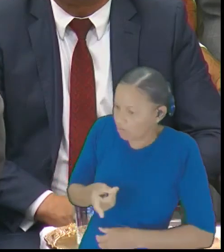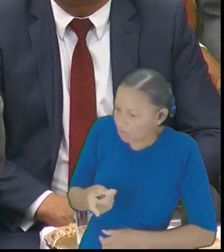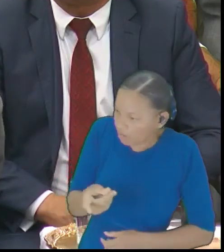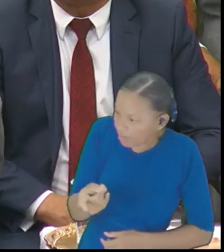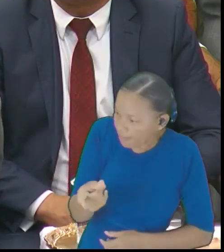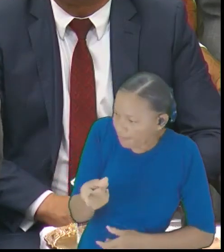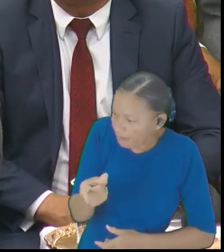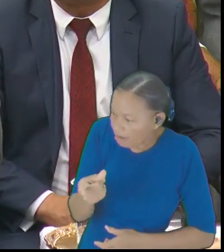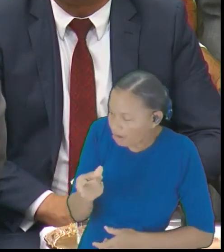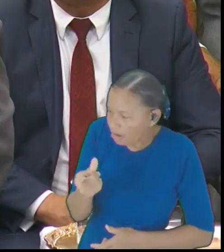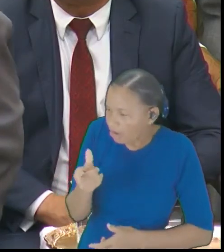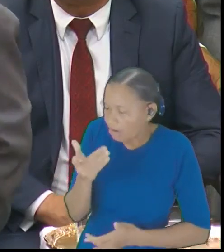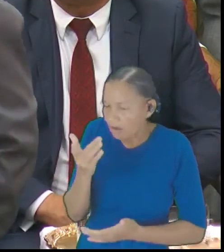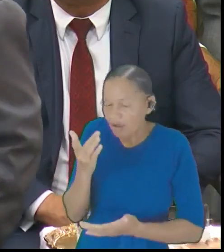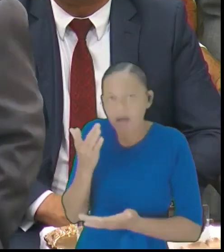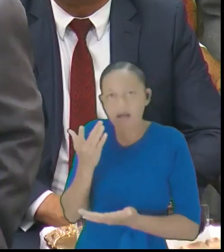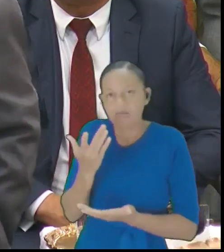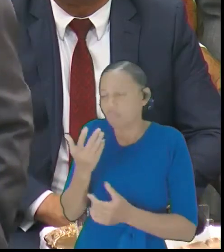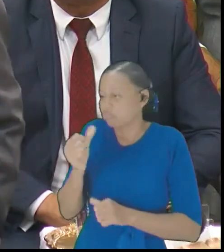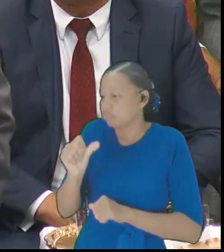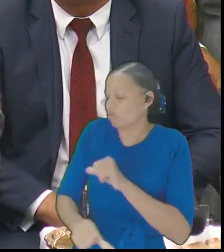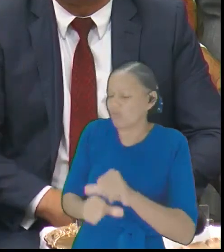algo temporário.